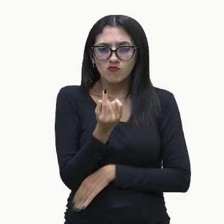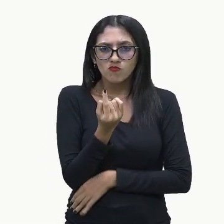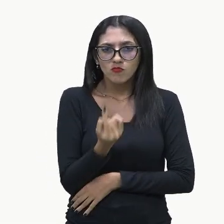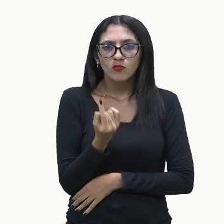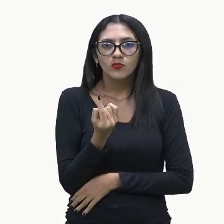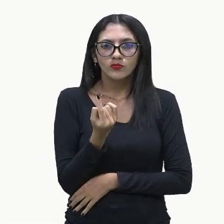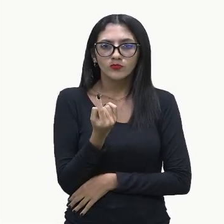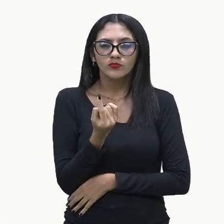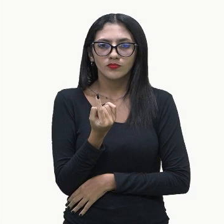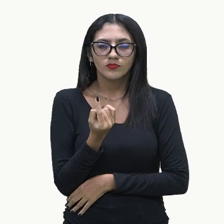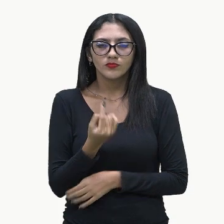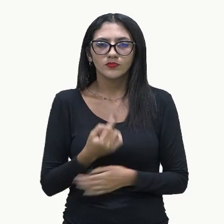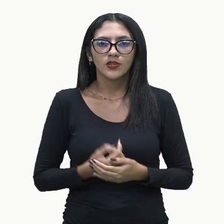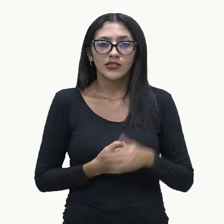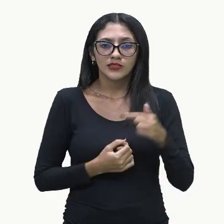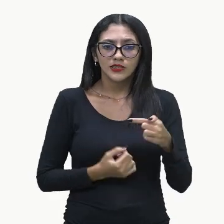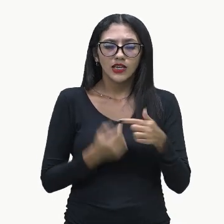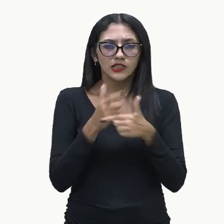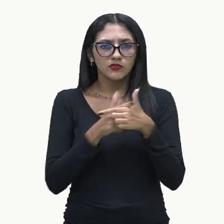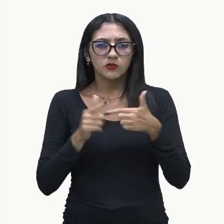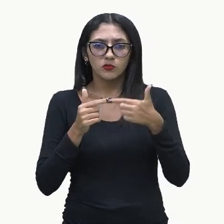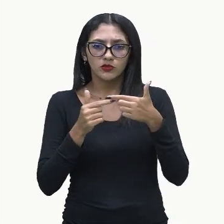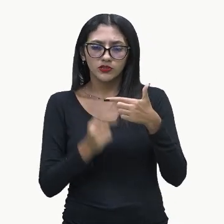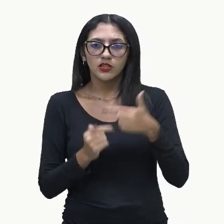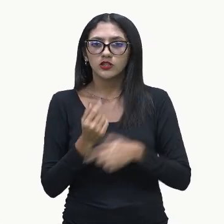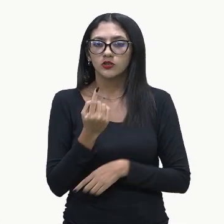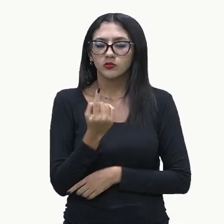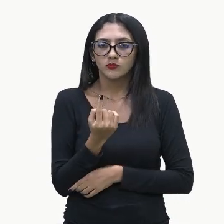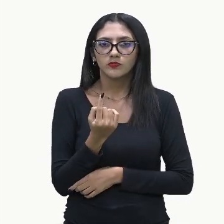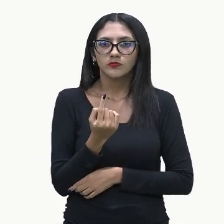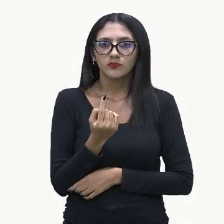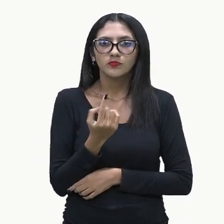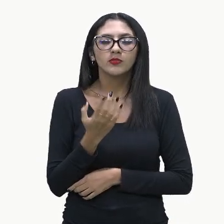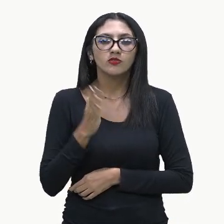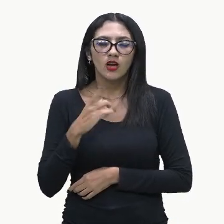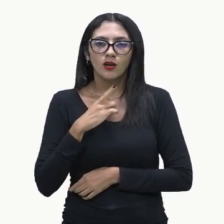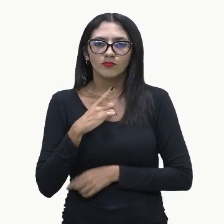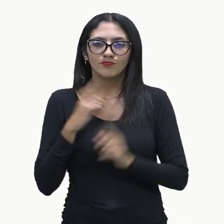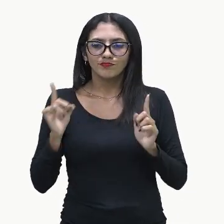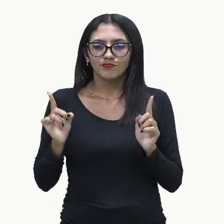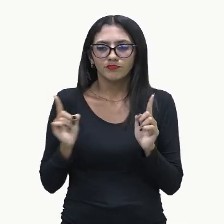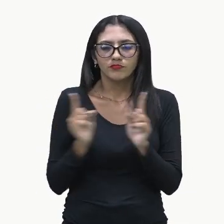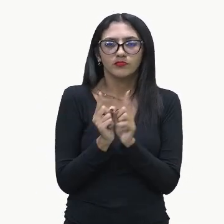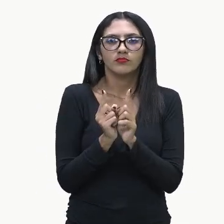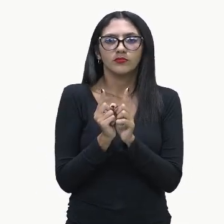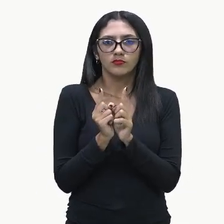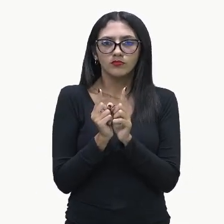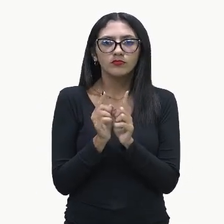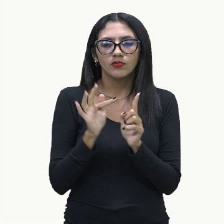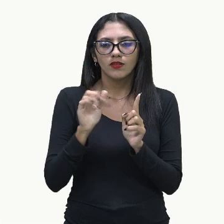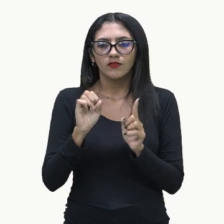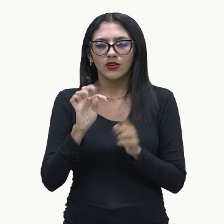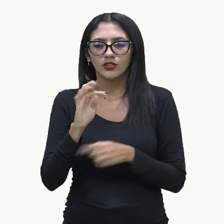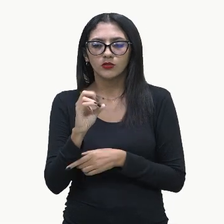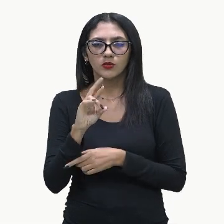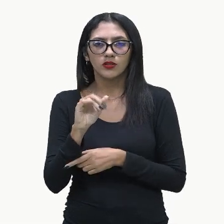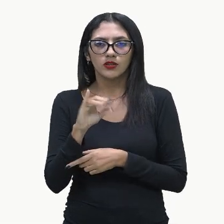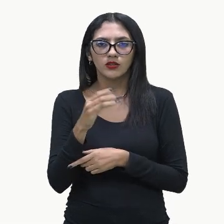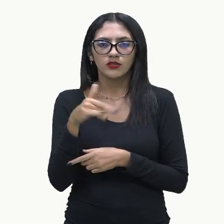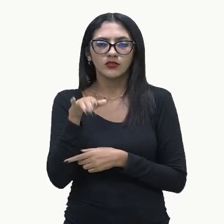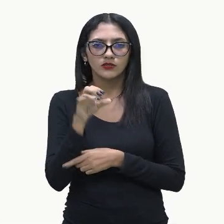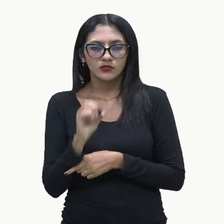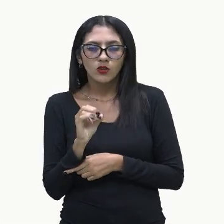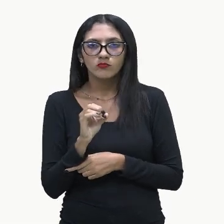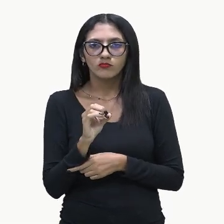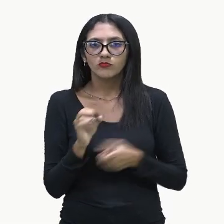né? 7 dividido por 7 é 1. Significa que a gente já simplificou, né? Já fez a fatoração ali do